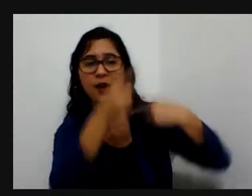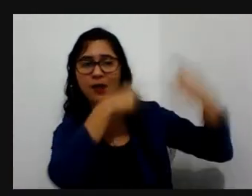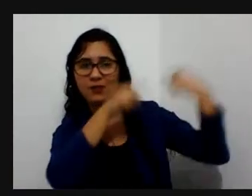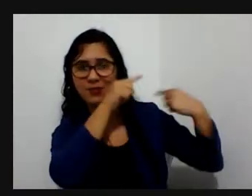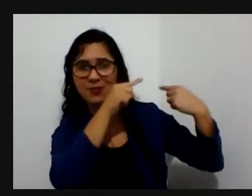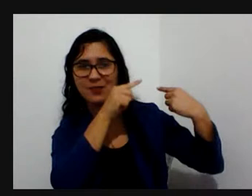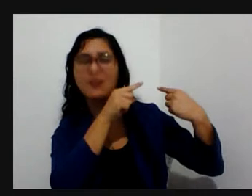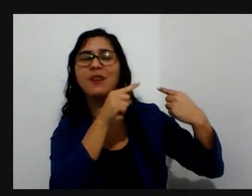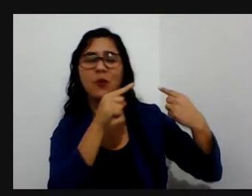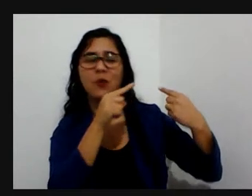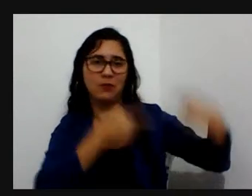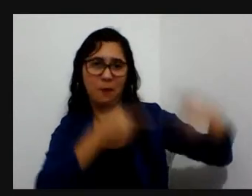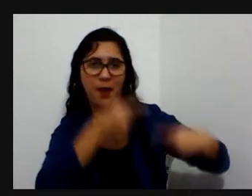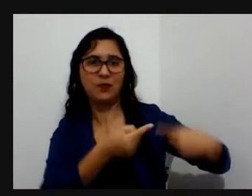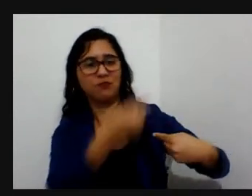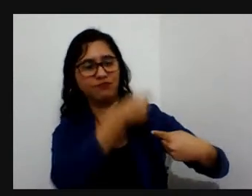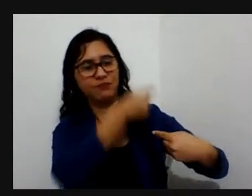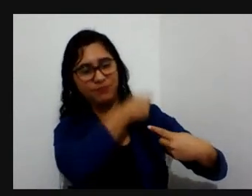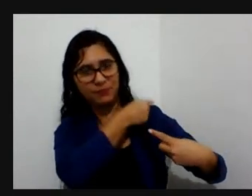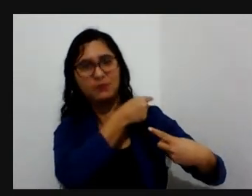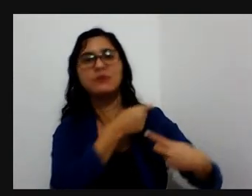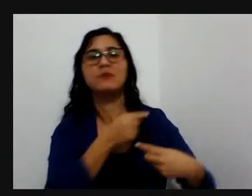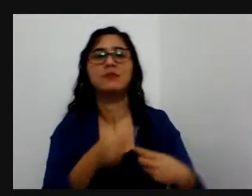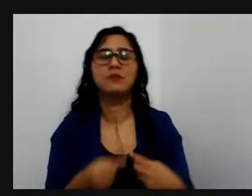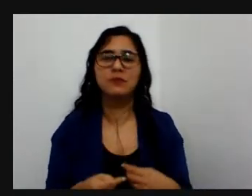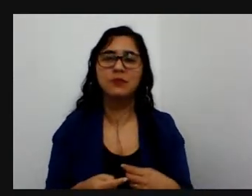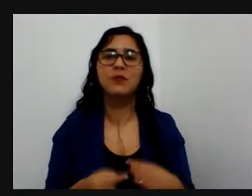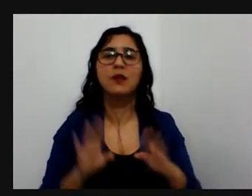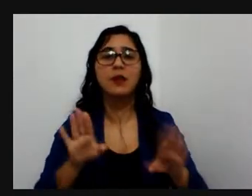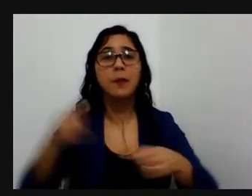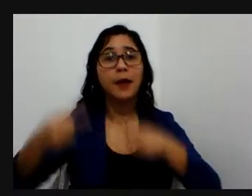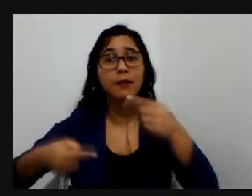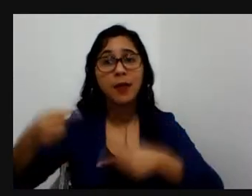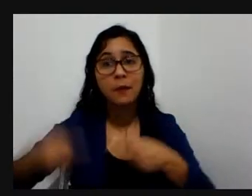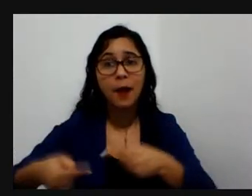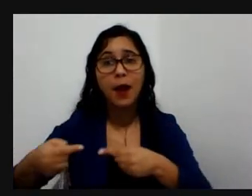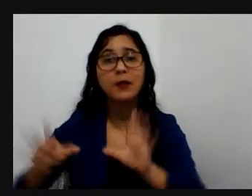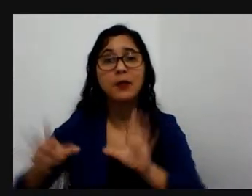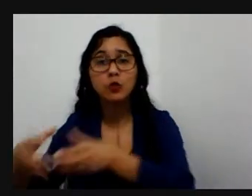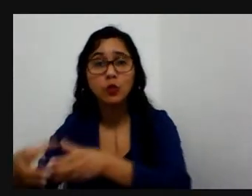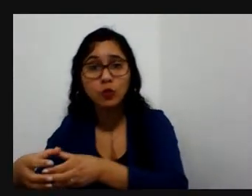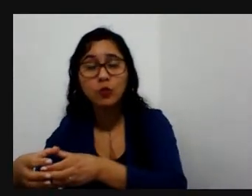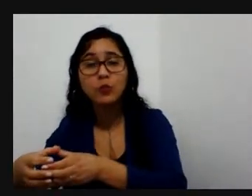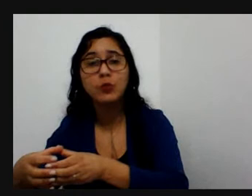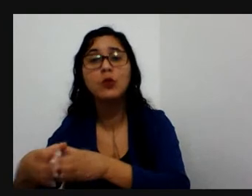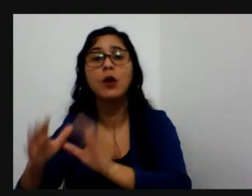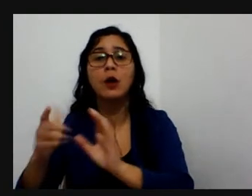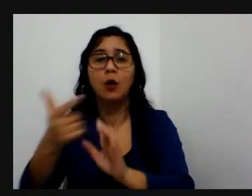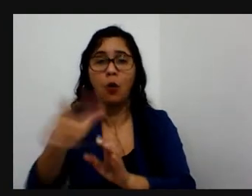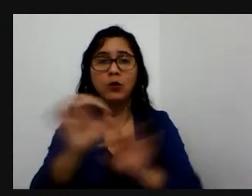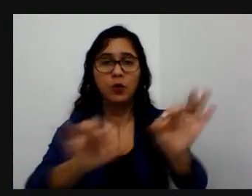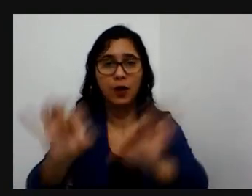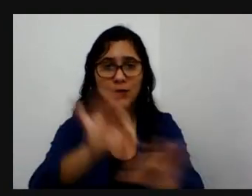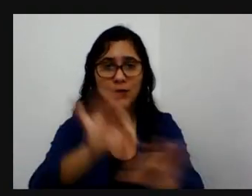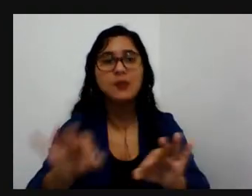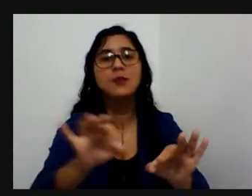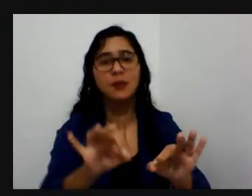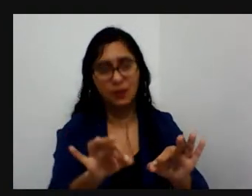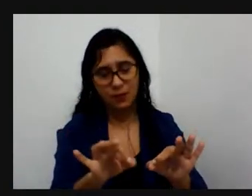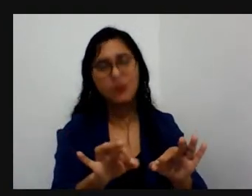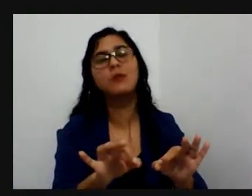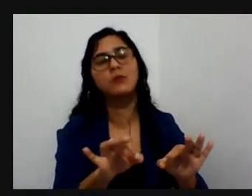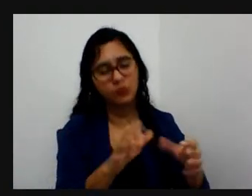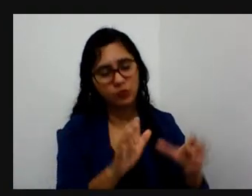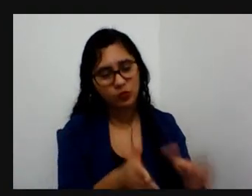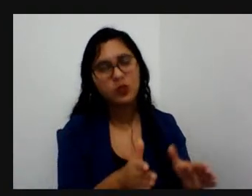anteriores, visualizar debates propostos por grupos, coletivos e outras organizações da comunidade que